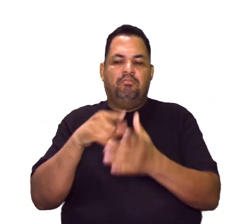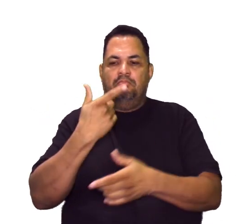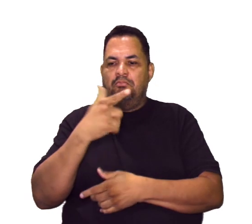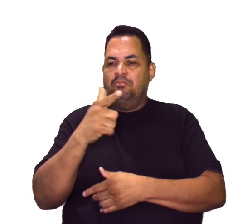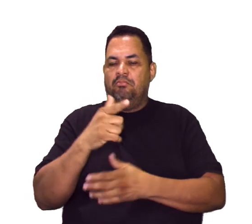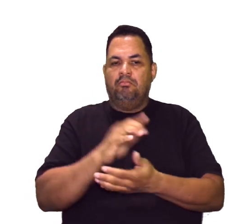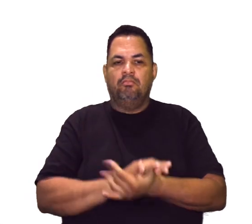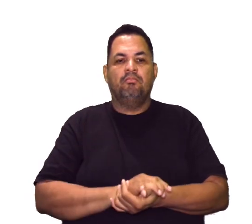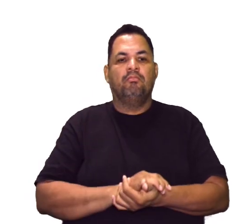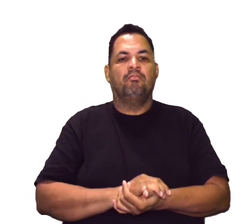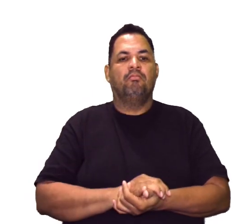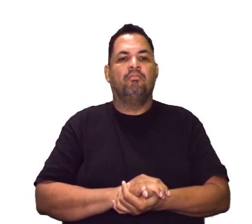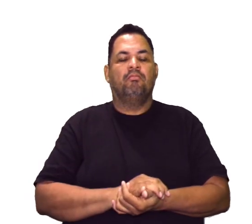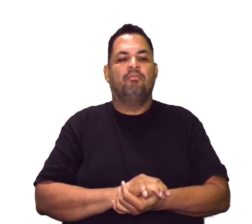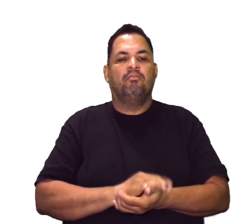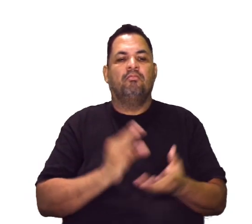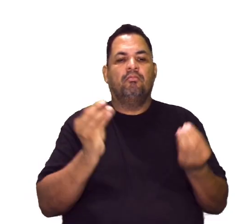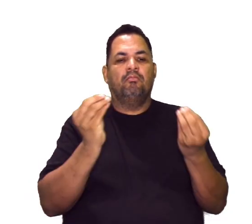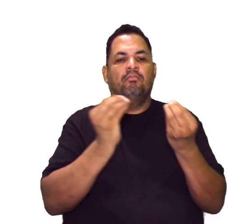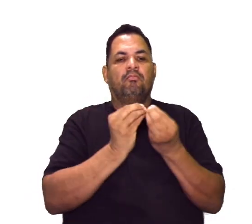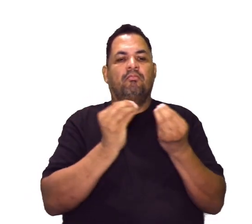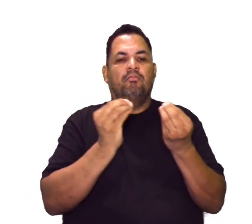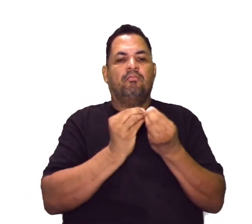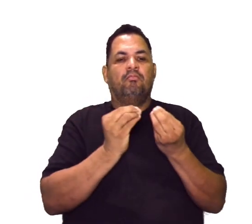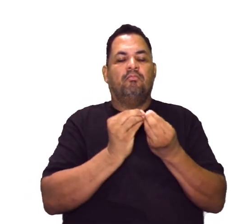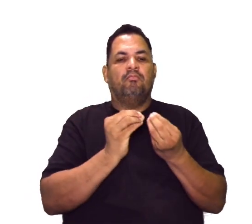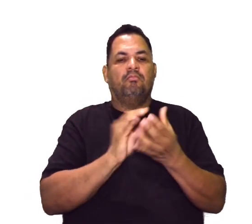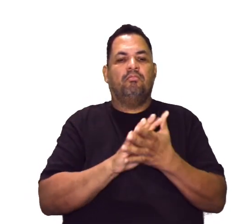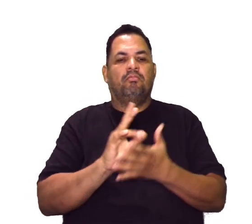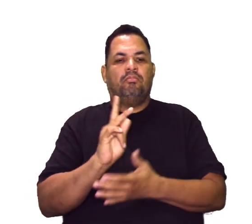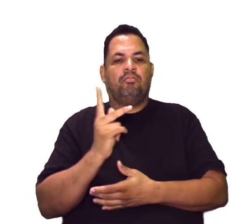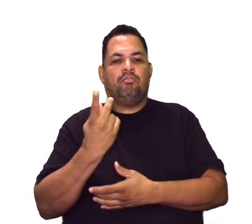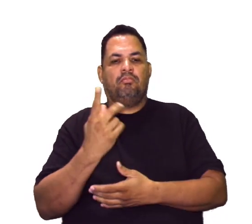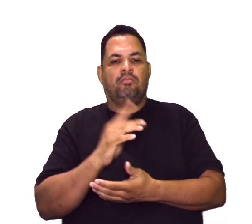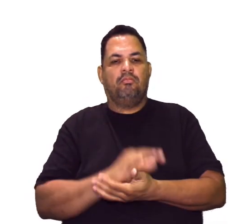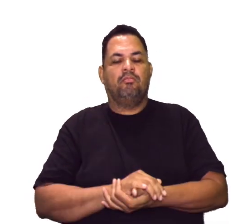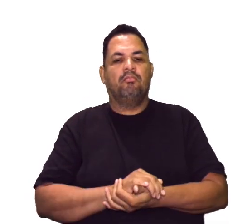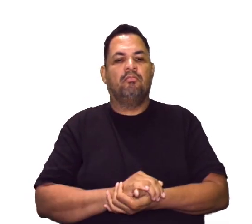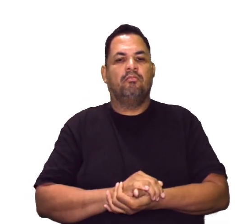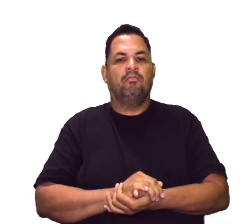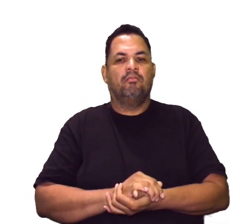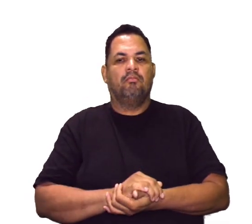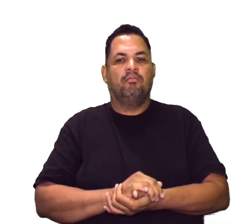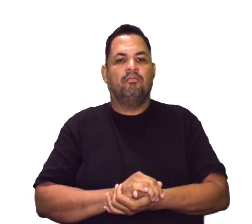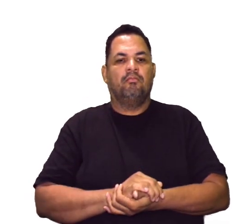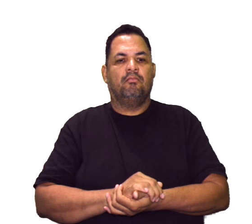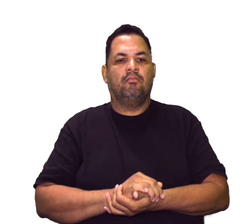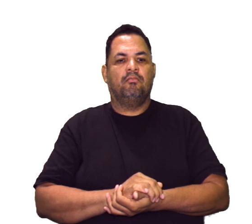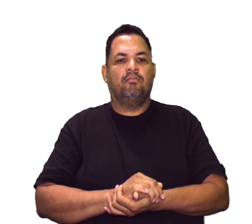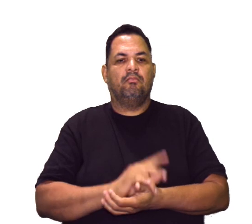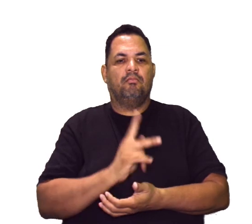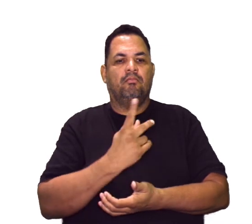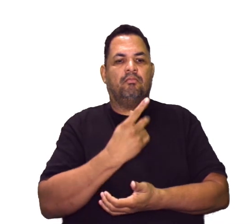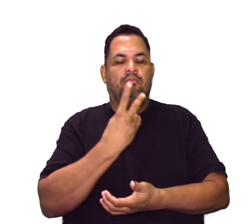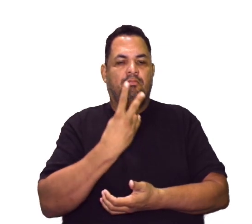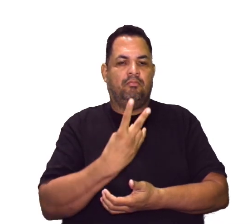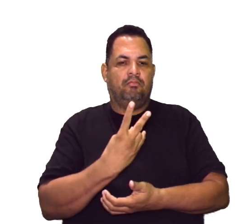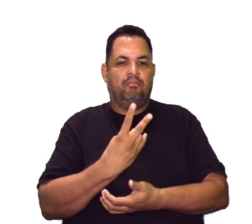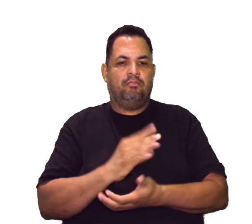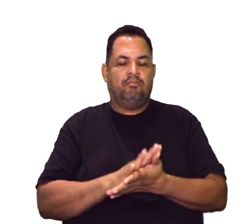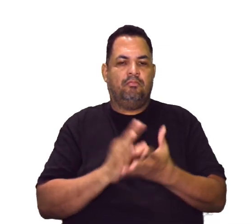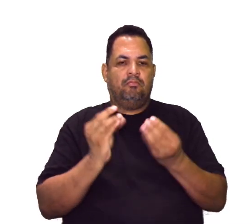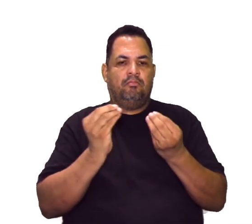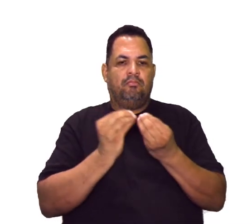existe. Então, a molécula do gás hidrogênio, HH, H2.